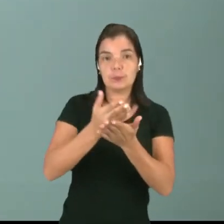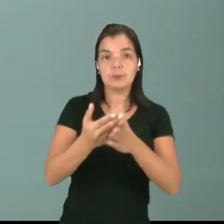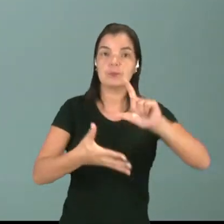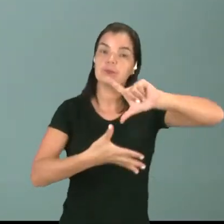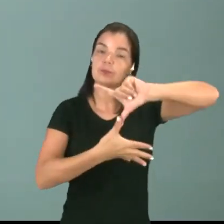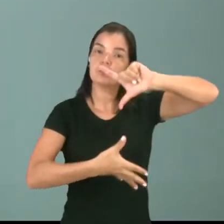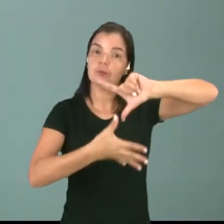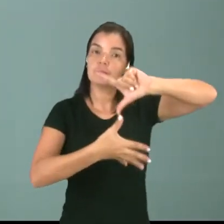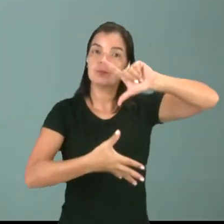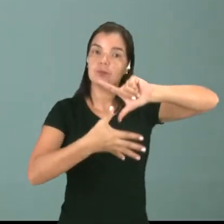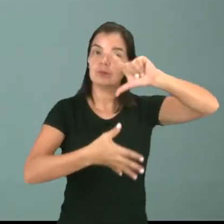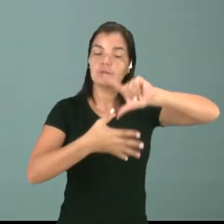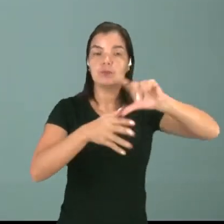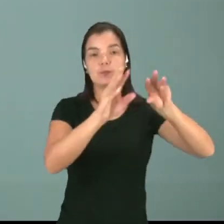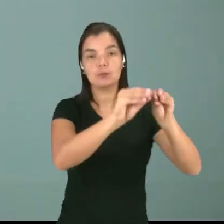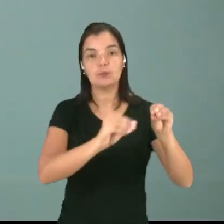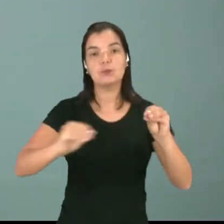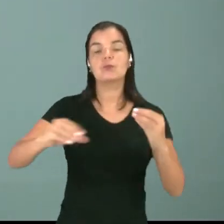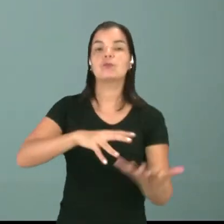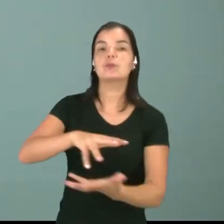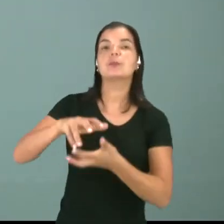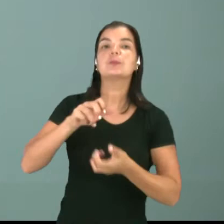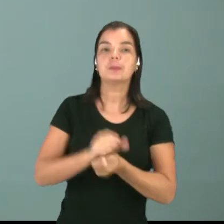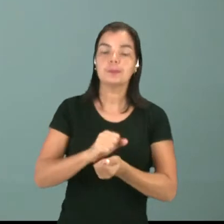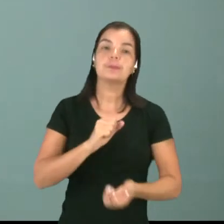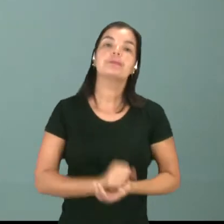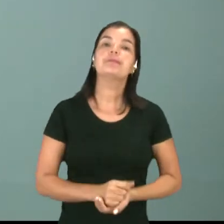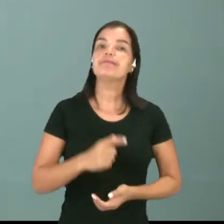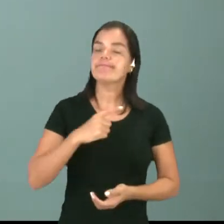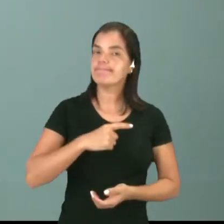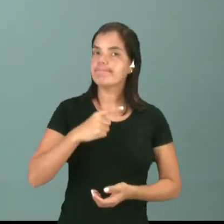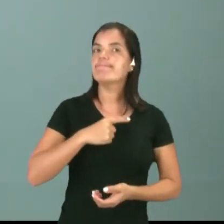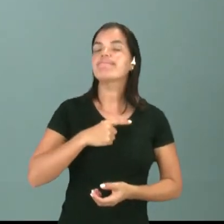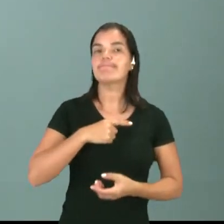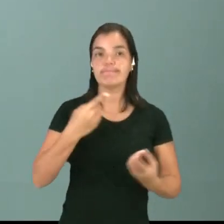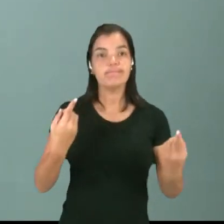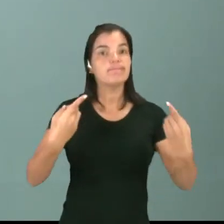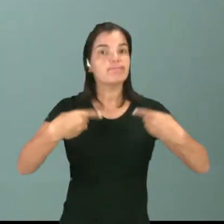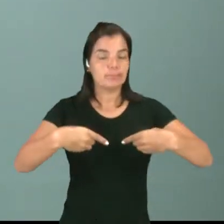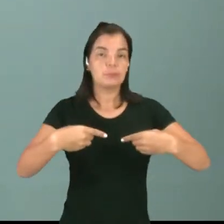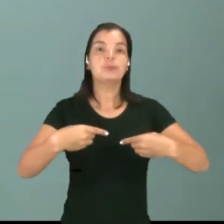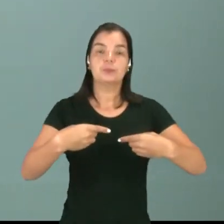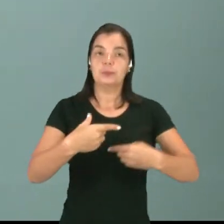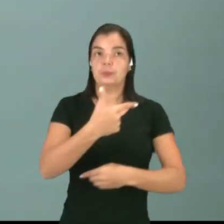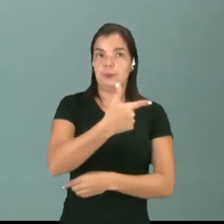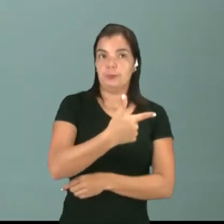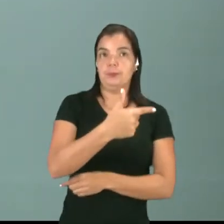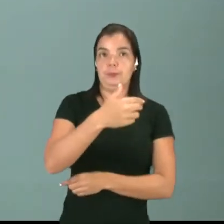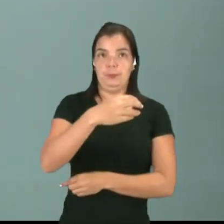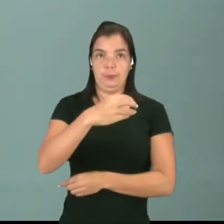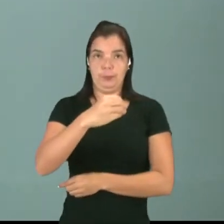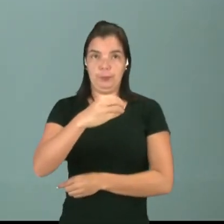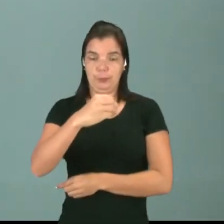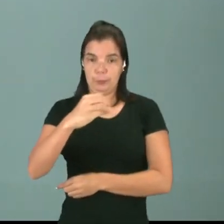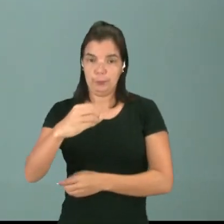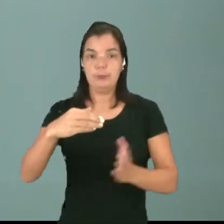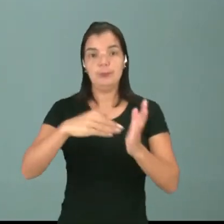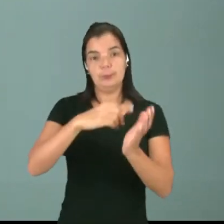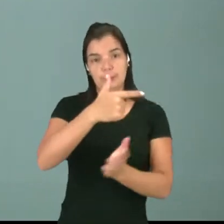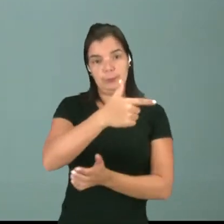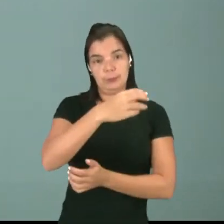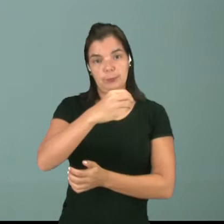América Latina exportou para o mundo. Então, há um contraste entre esse período de 2000 a 2013 para esses períodos